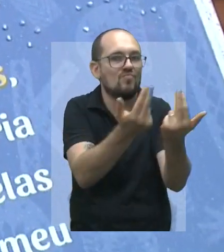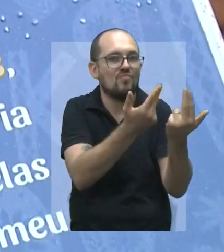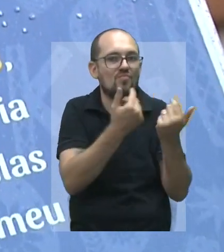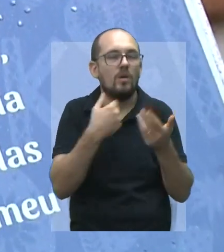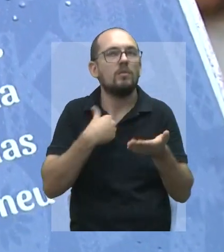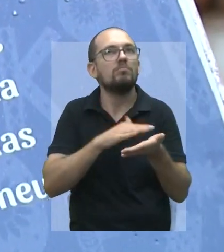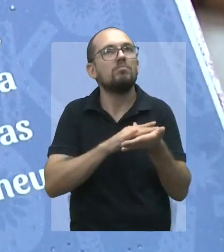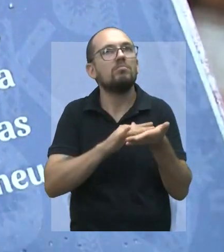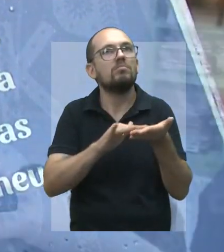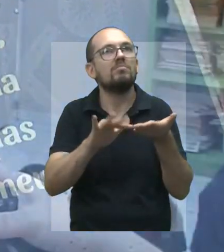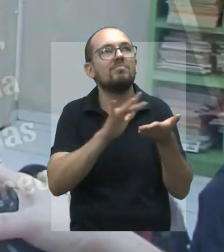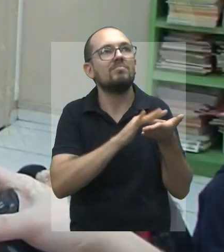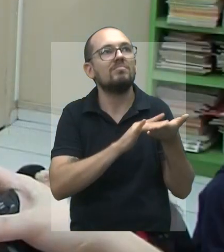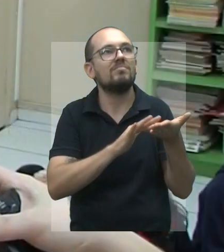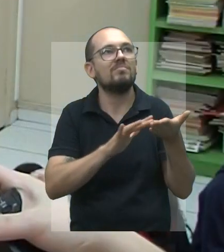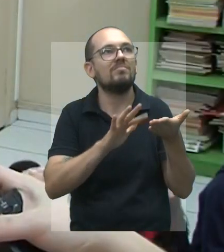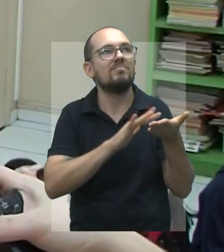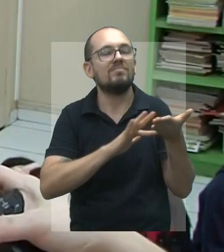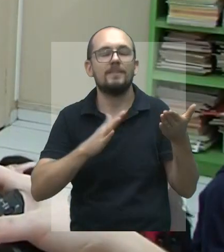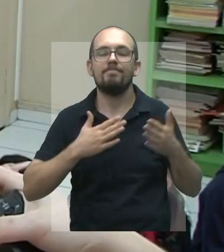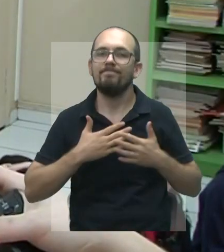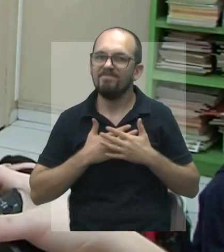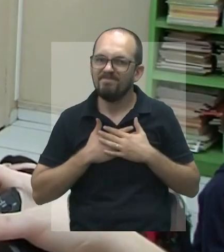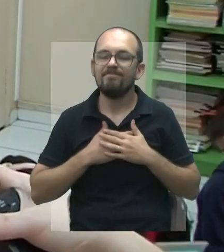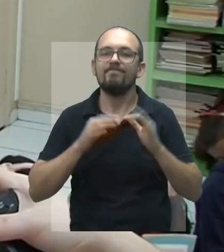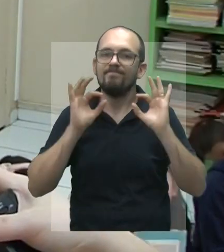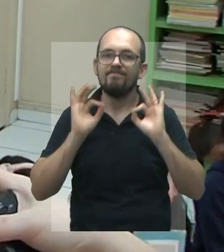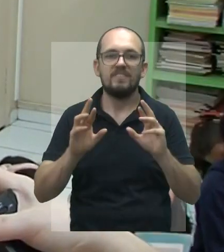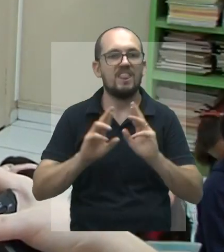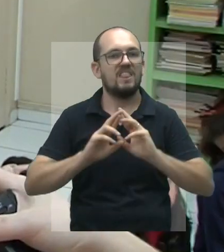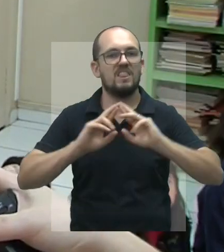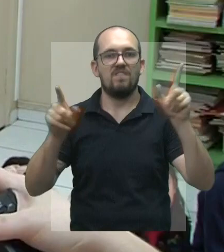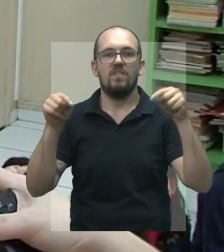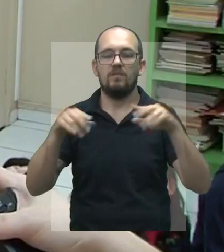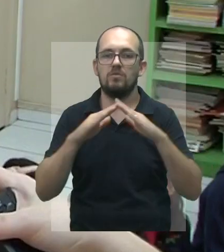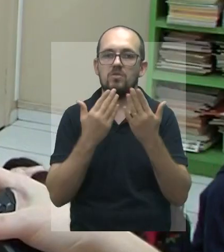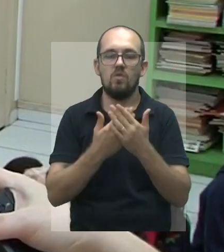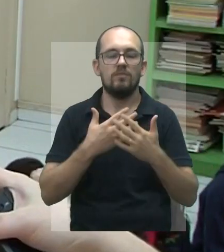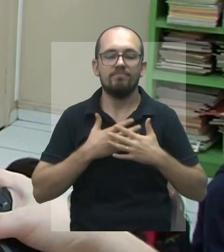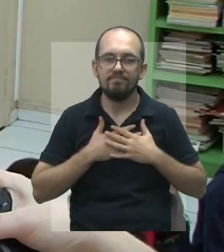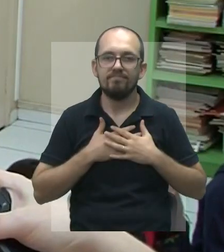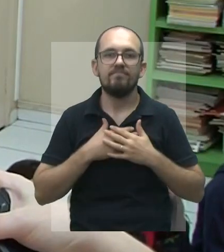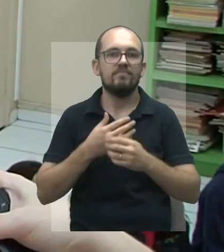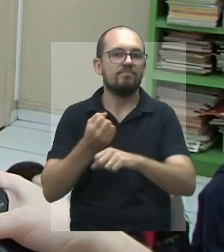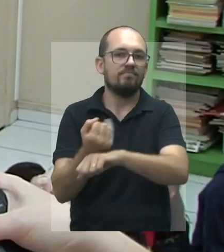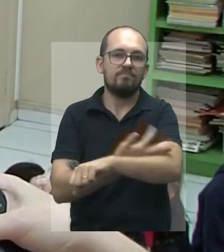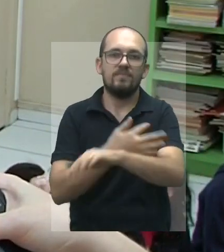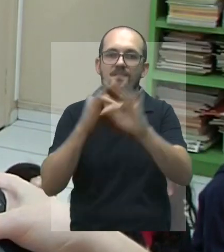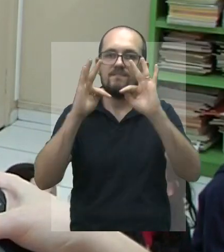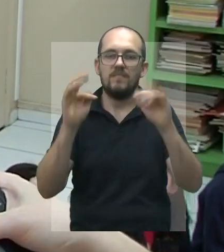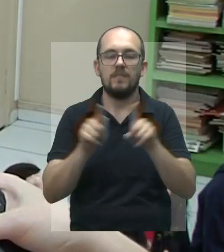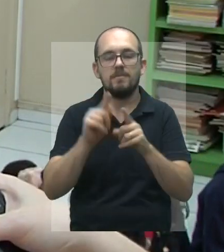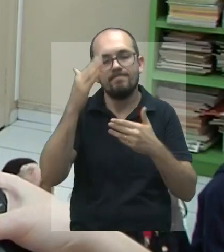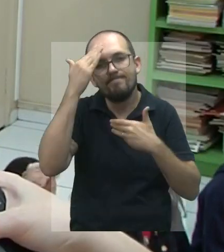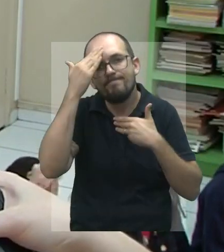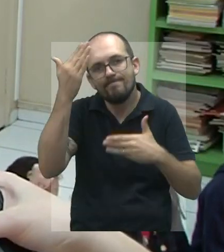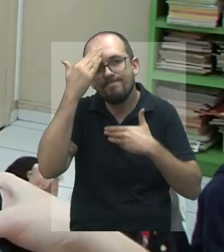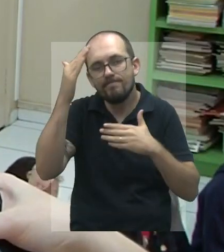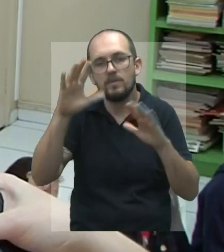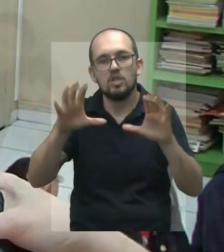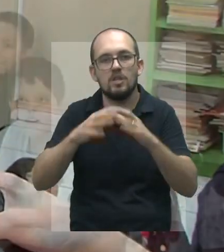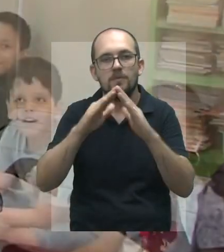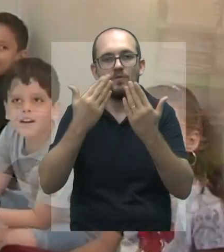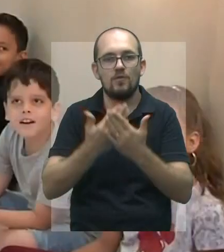poder escutar. Então isso assim foi o diferencial mesmo e que eu fiquei muito feliz e agradeço demais à equipe